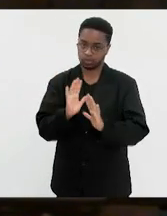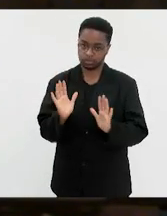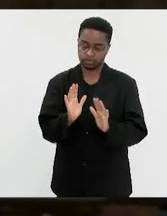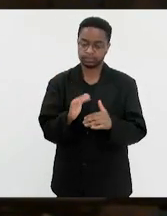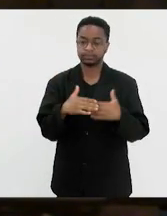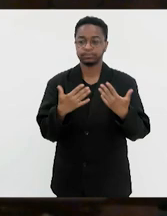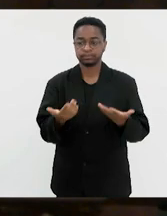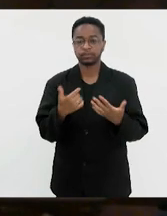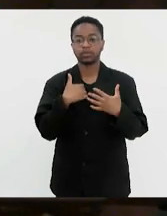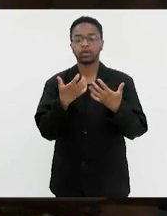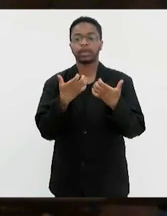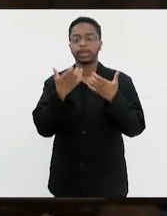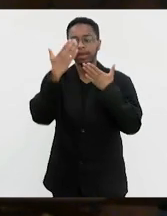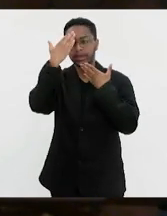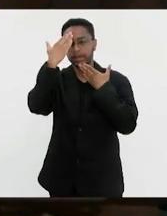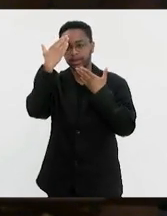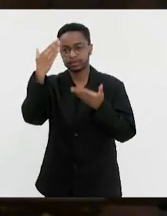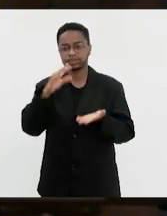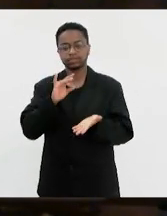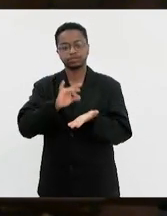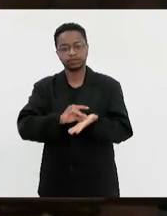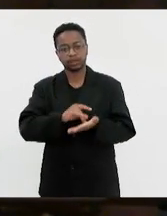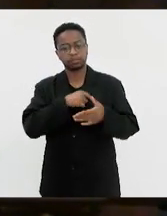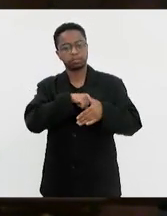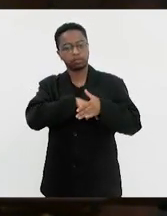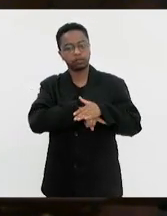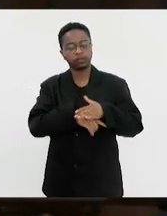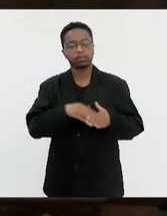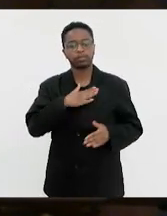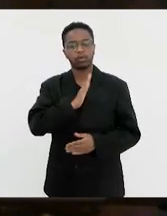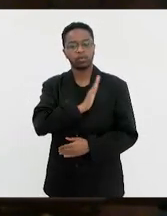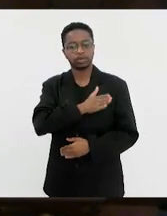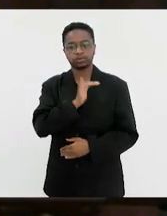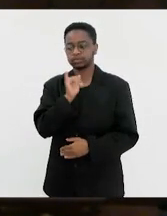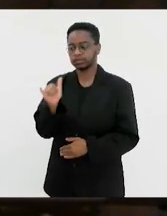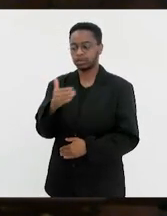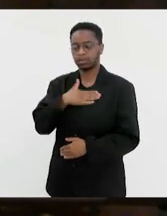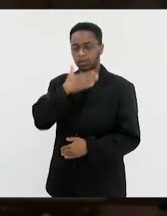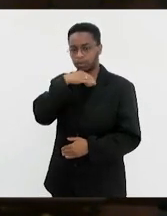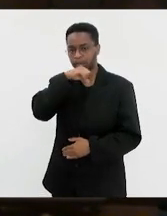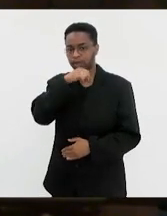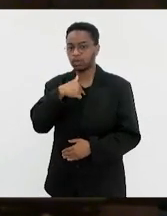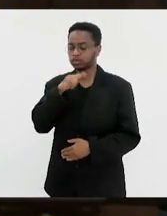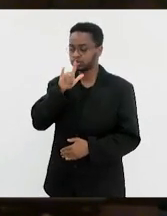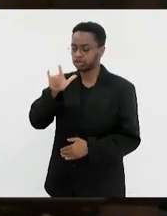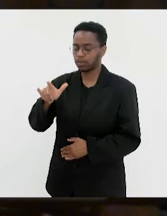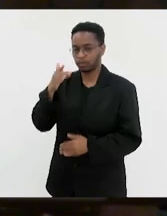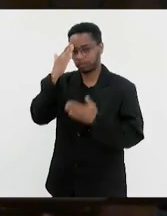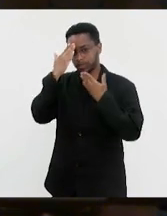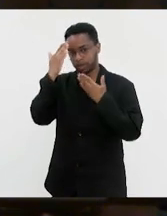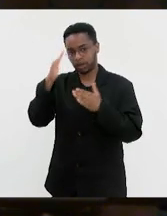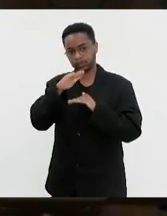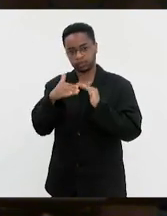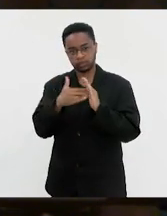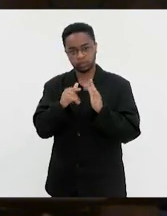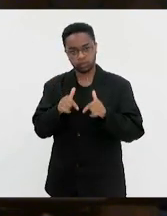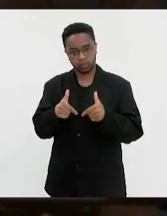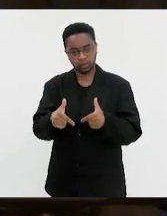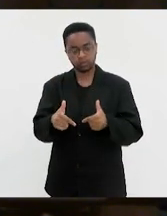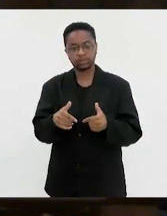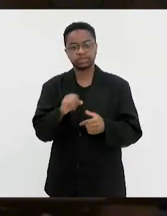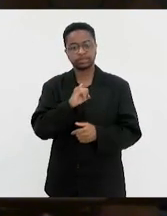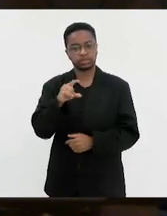gostaria muito de agradecer do fundo do meu coração, dizer: pai, eu te amo, né? Obrigado por tudo. Se a gente está aqui hoje,